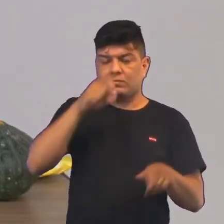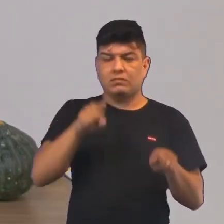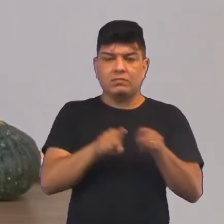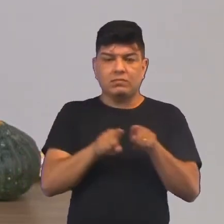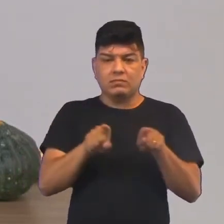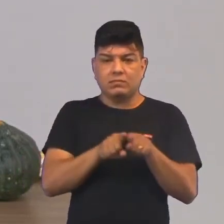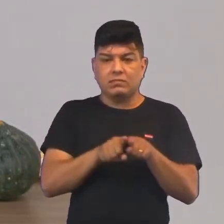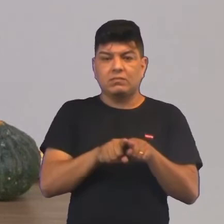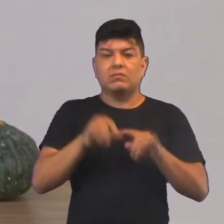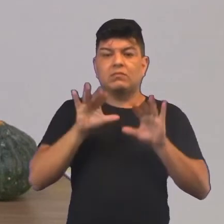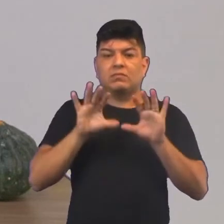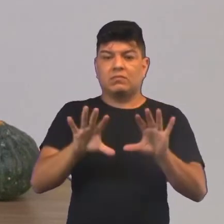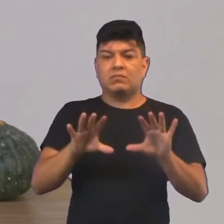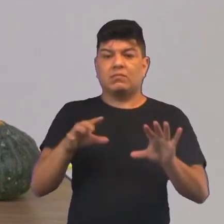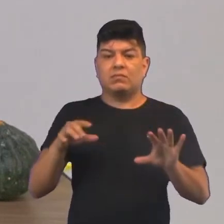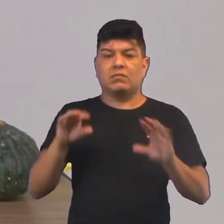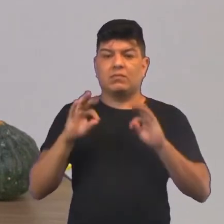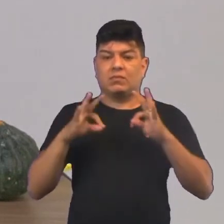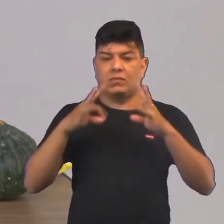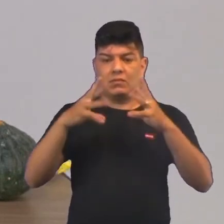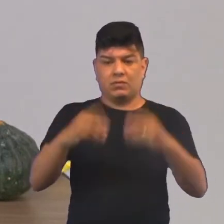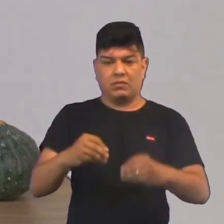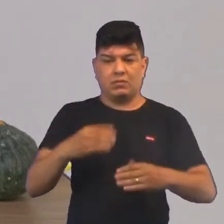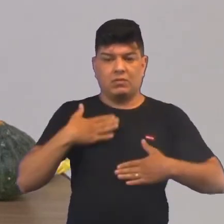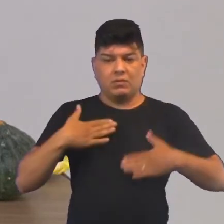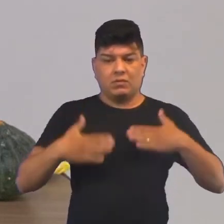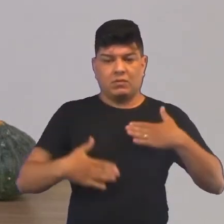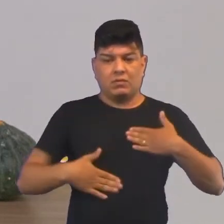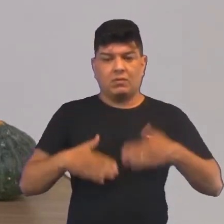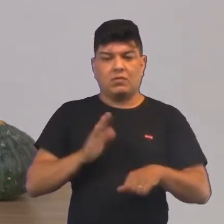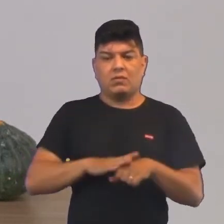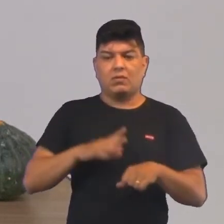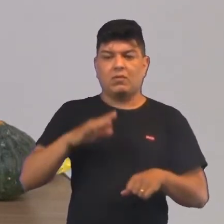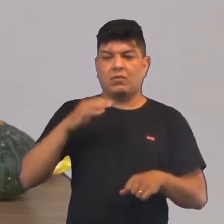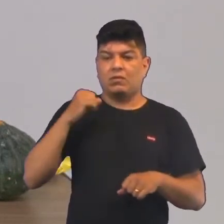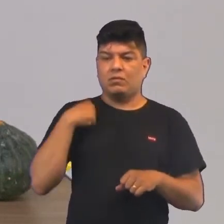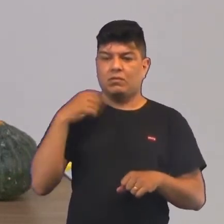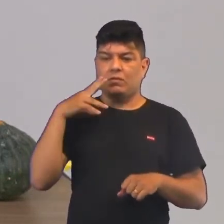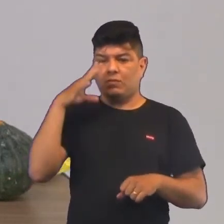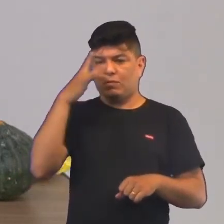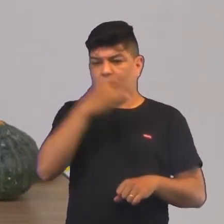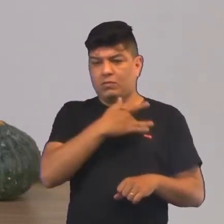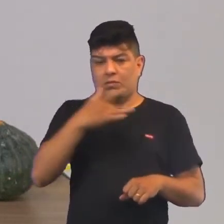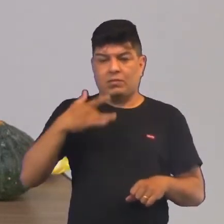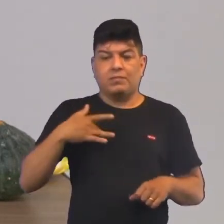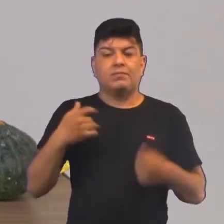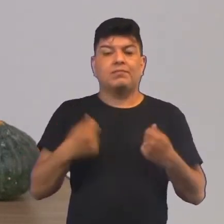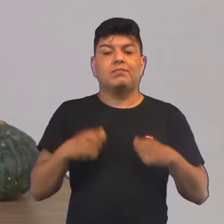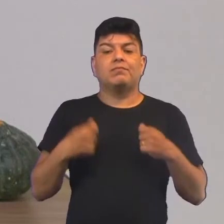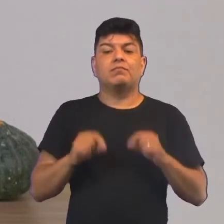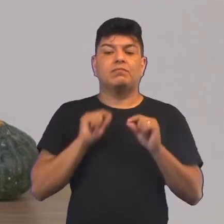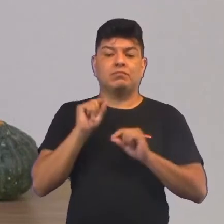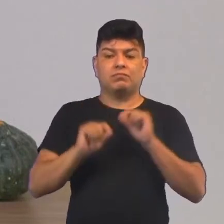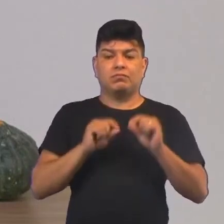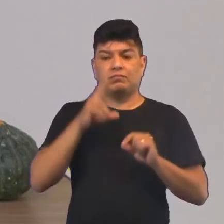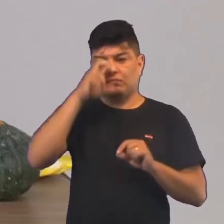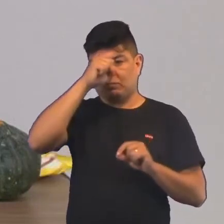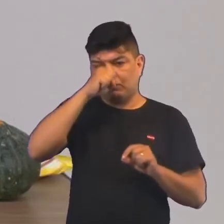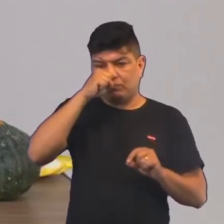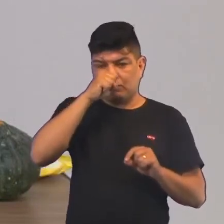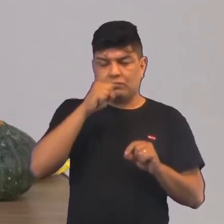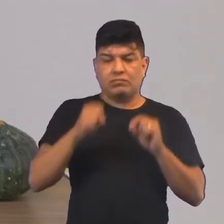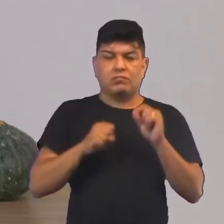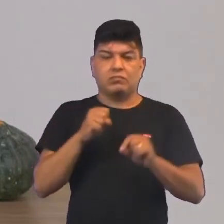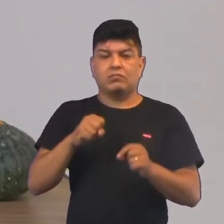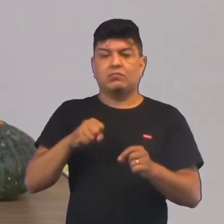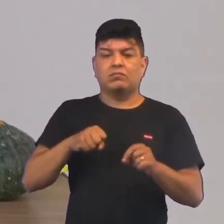e também que deixe todo o nosso organismo com muita energia. E nós precisamos de energia para quê? Nós precisamos de